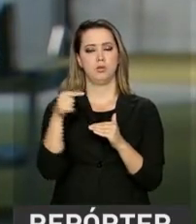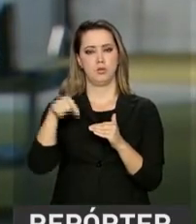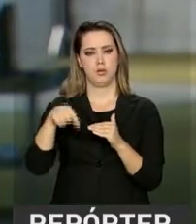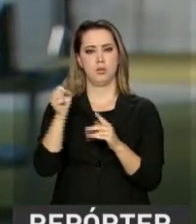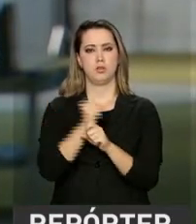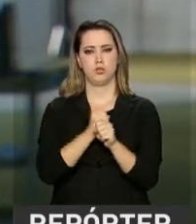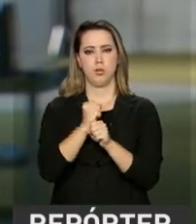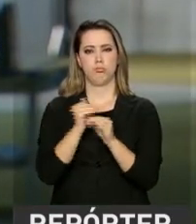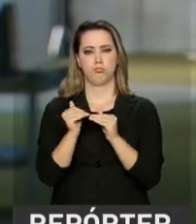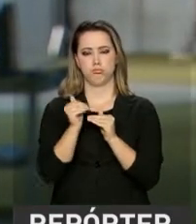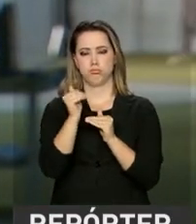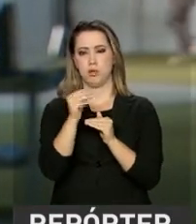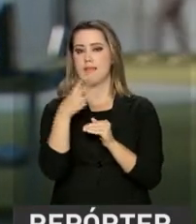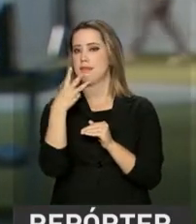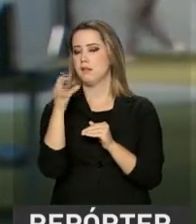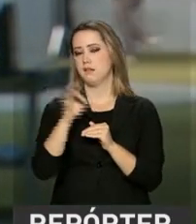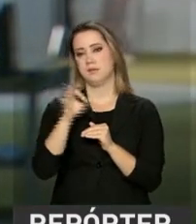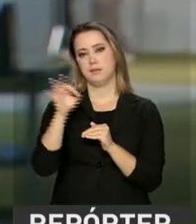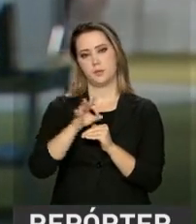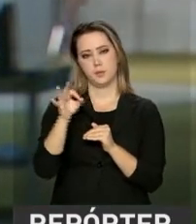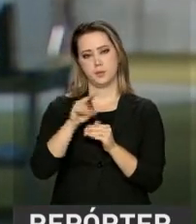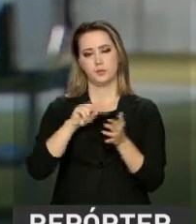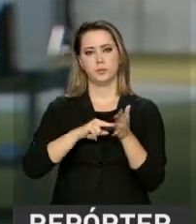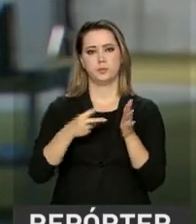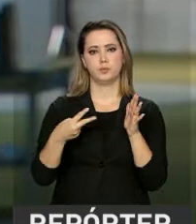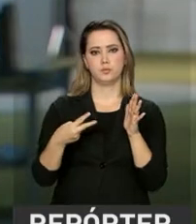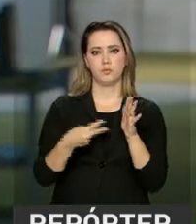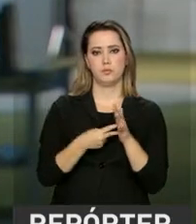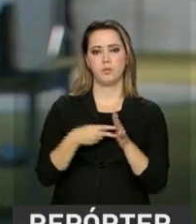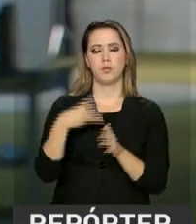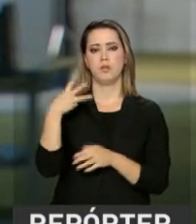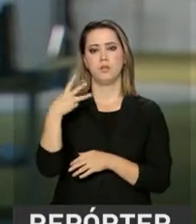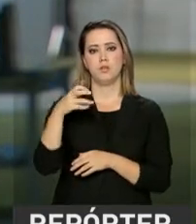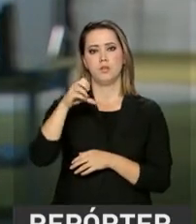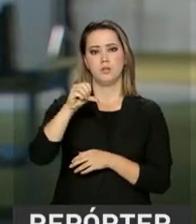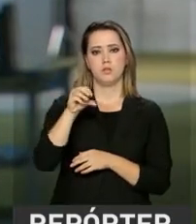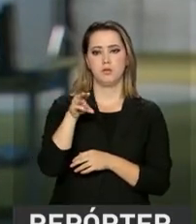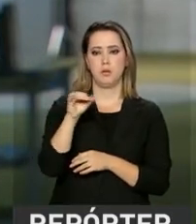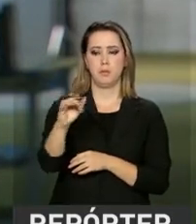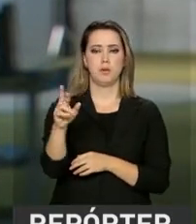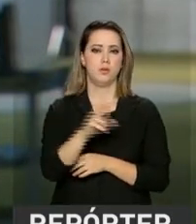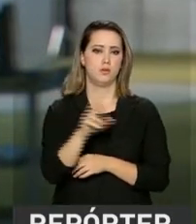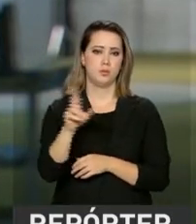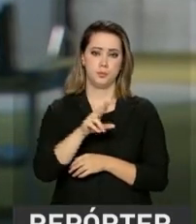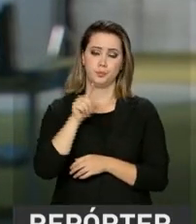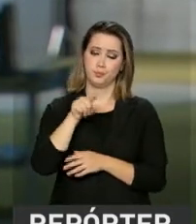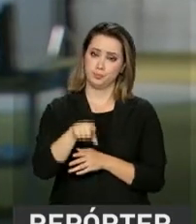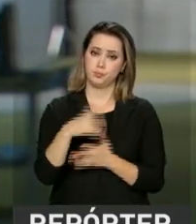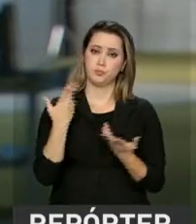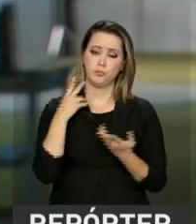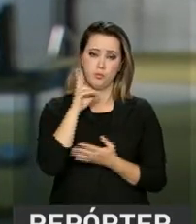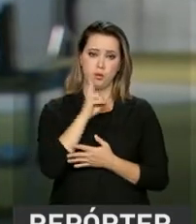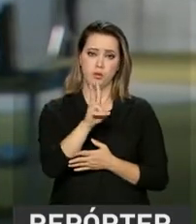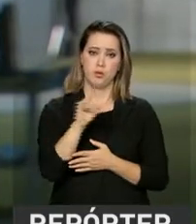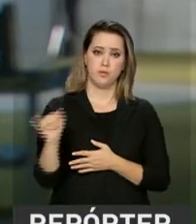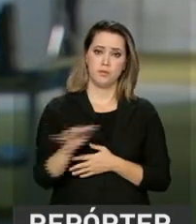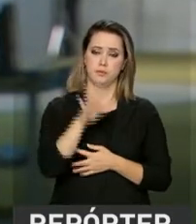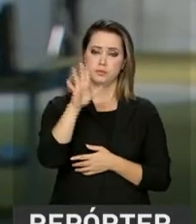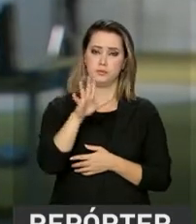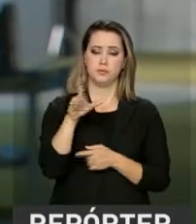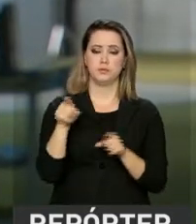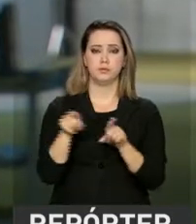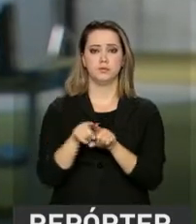deste ano 3 por cento o que equivale a 39 bilhões de reais que foi a variação da inflação medida